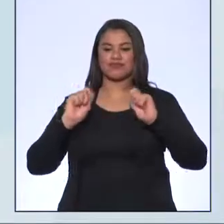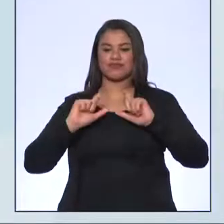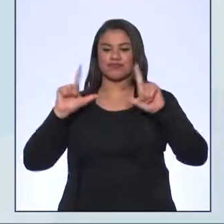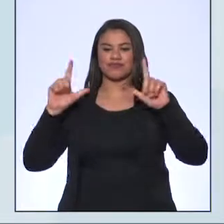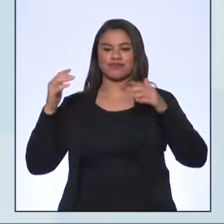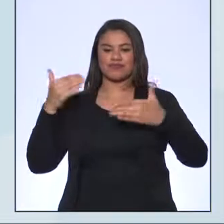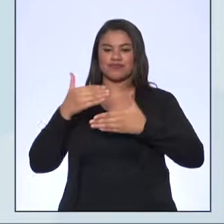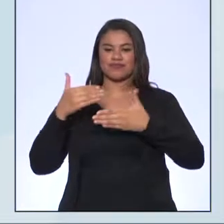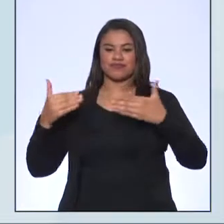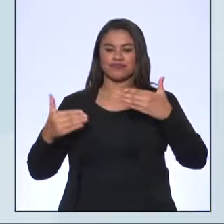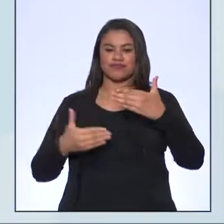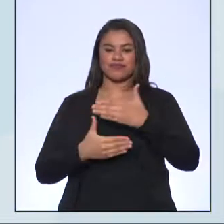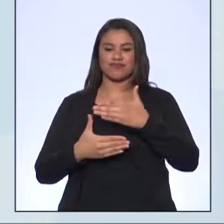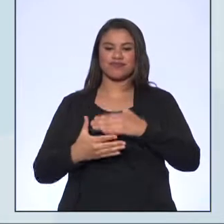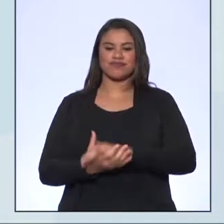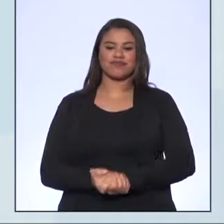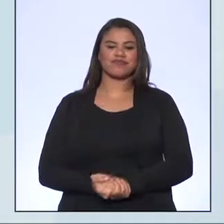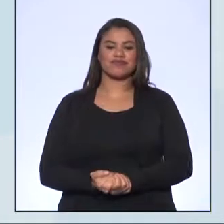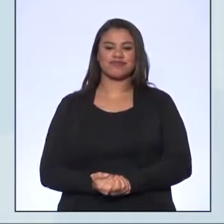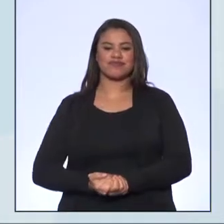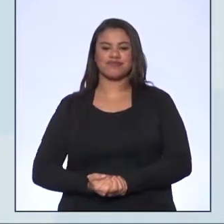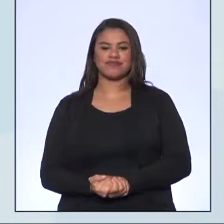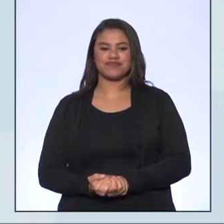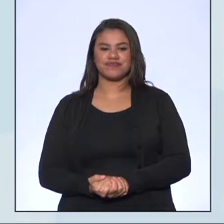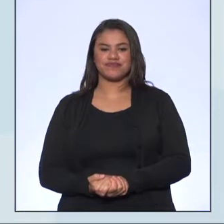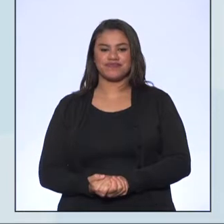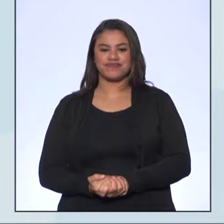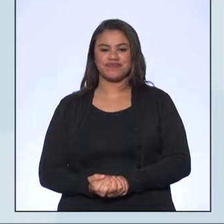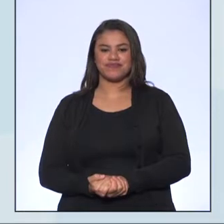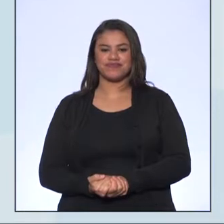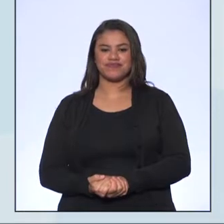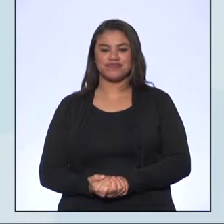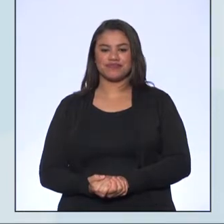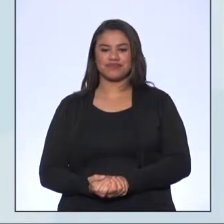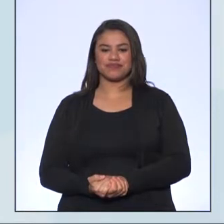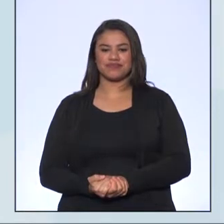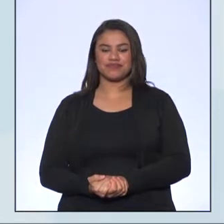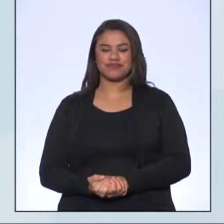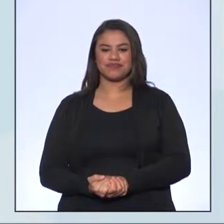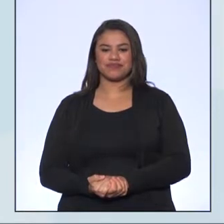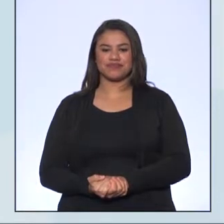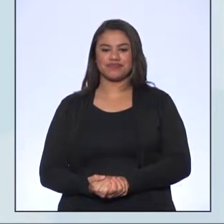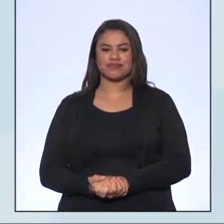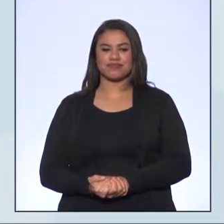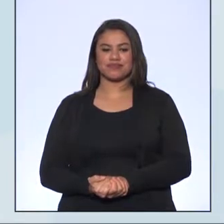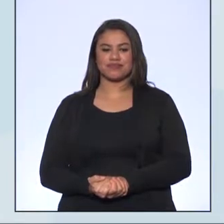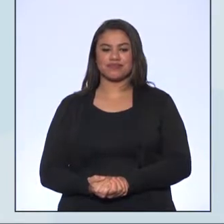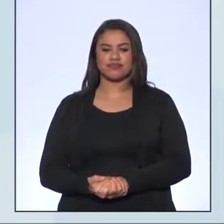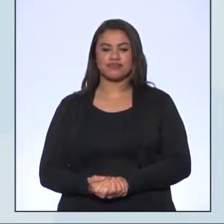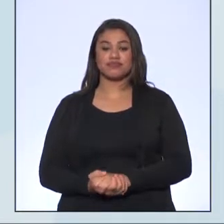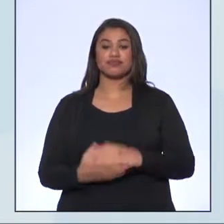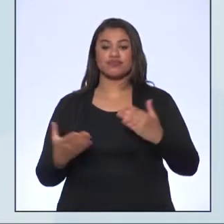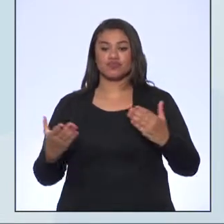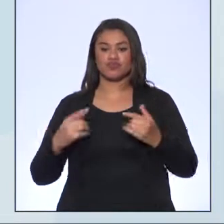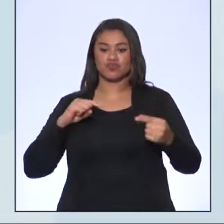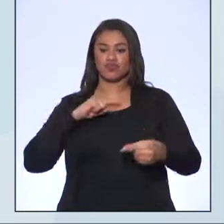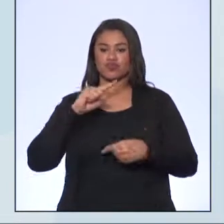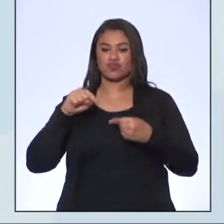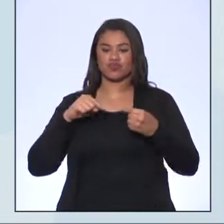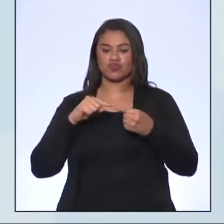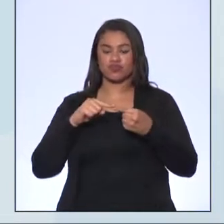temos muitas imagens, para trabalhar com vocês nessa aula de hoje. Então, um objetivo,